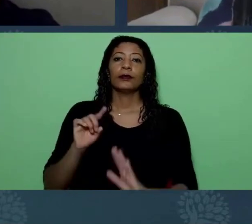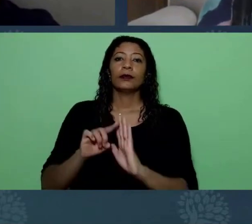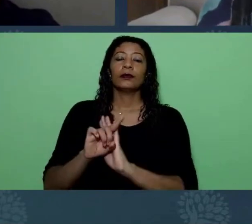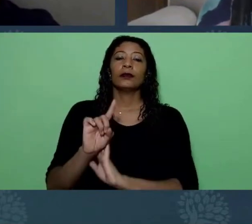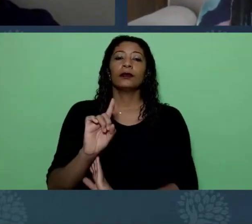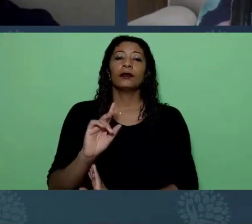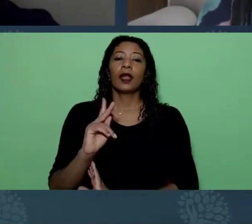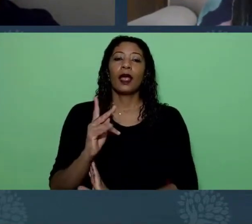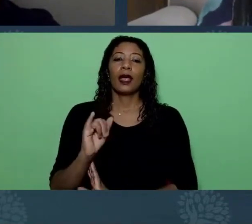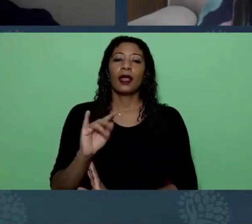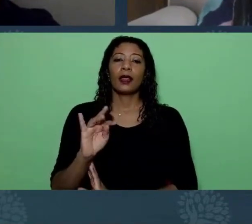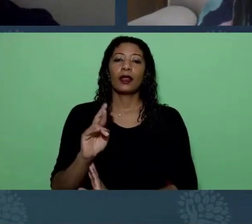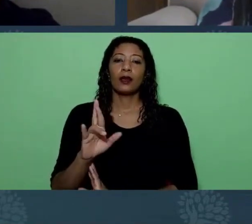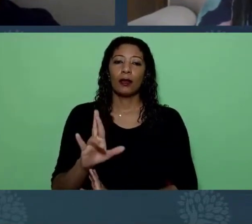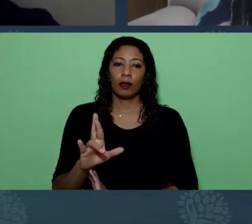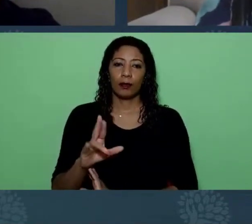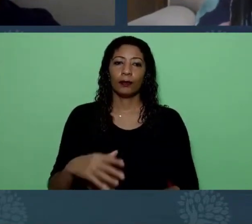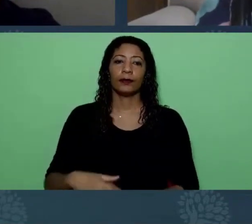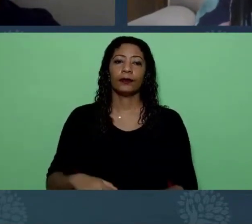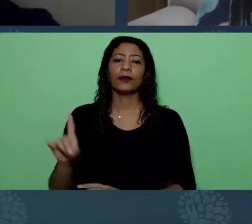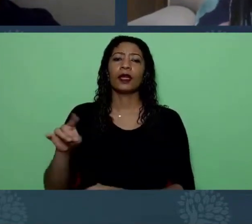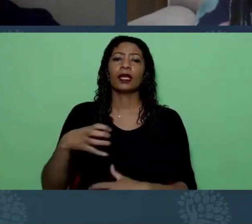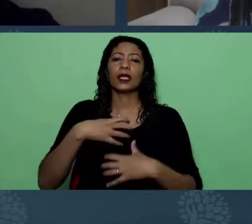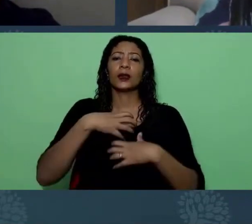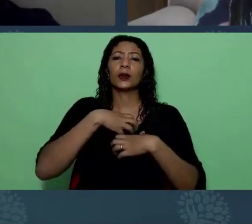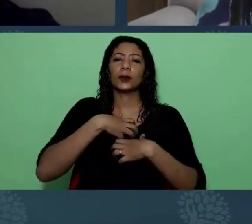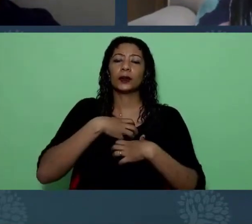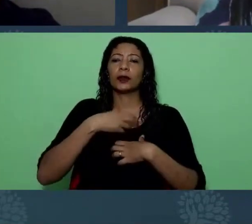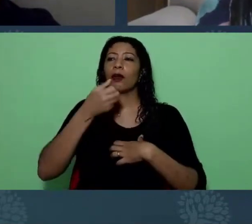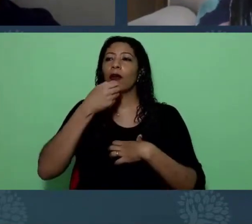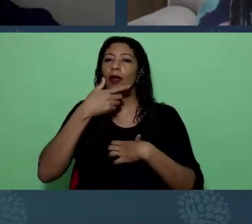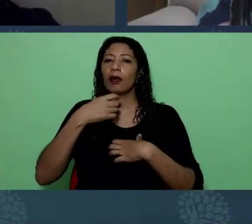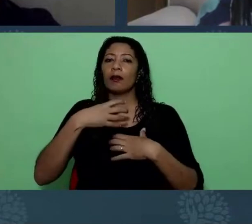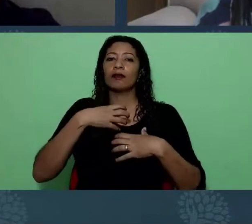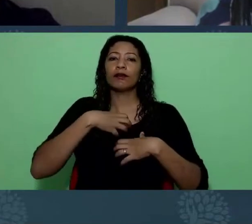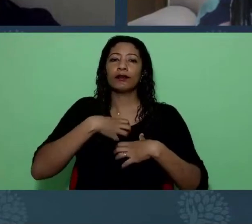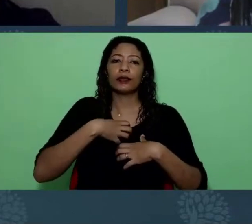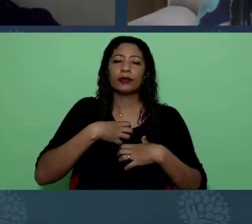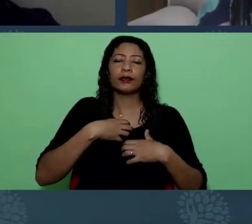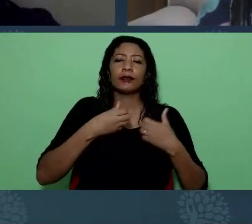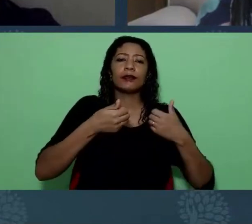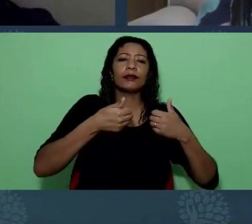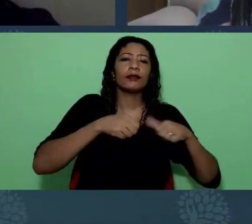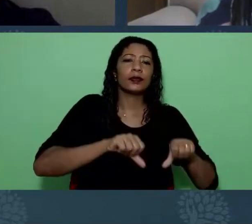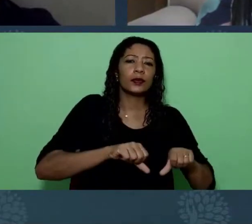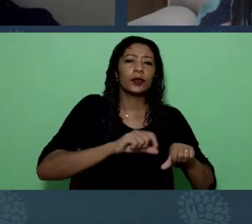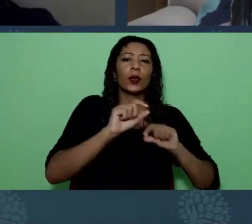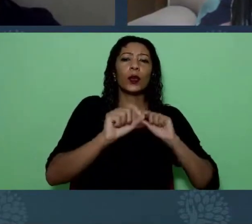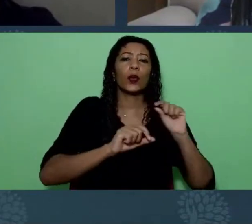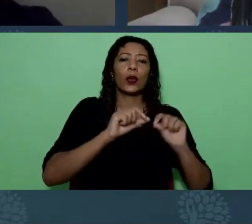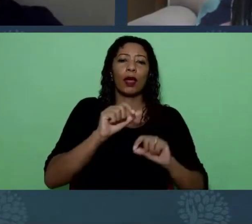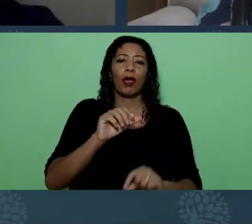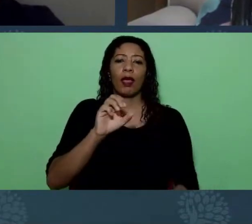Heitor, doutor, quais são os efeitos colaterais dos remédios com corticoides que devem ser atentados?